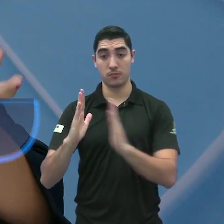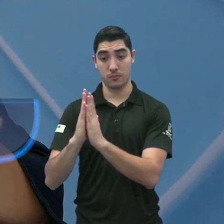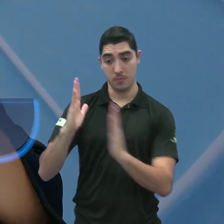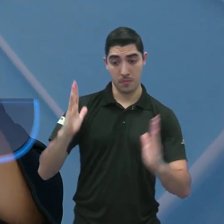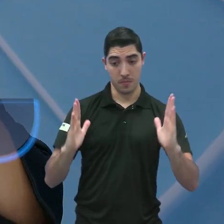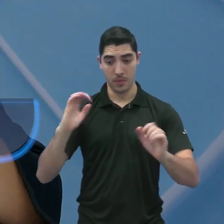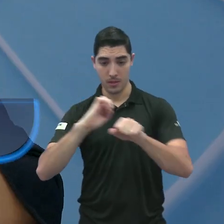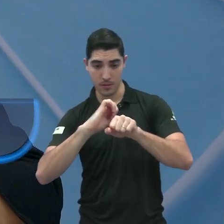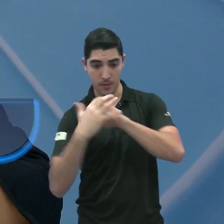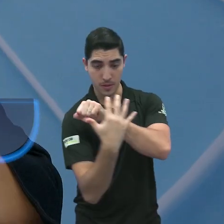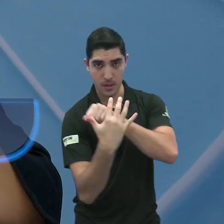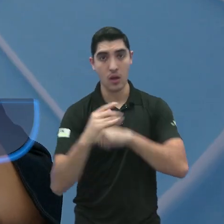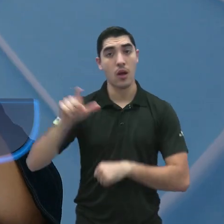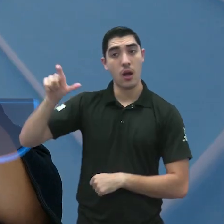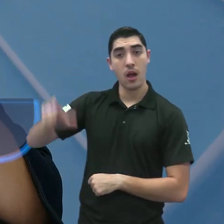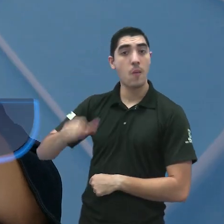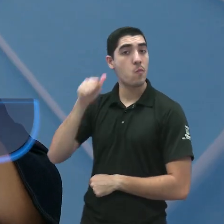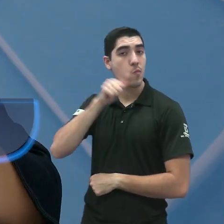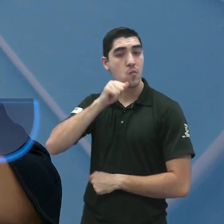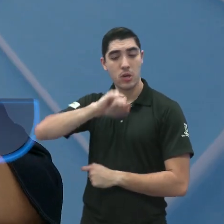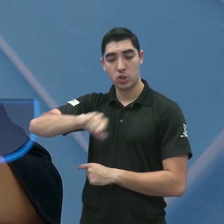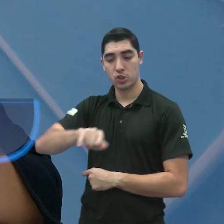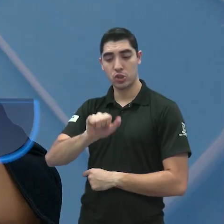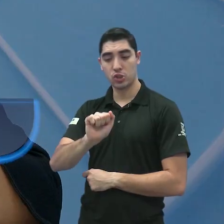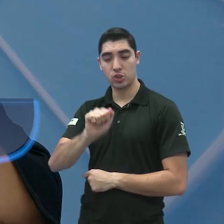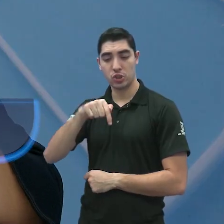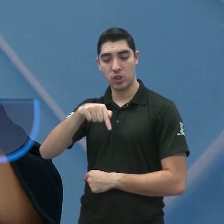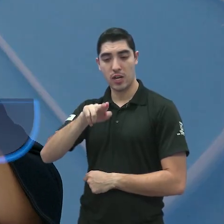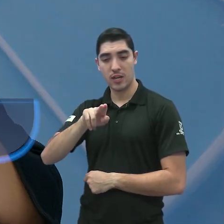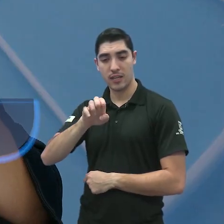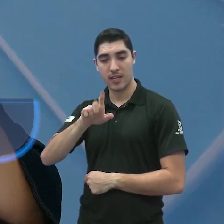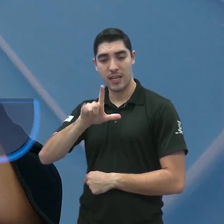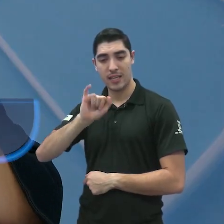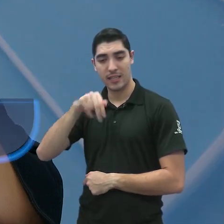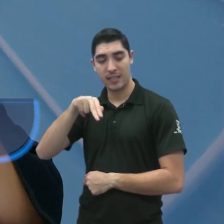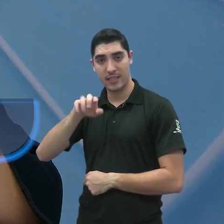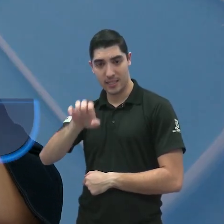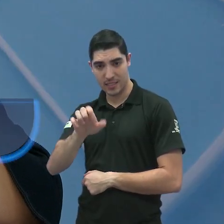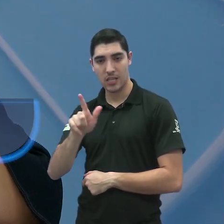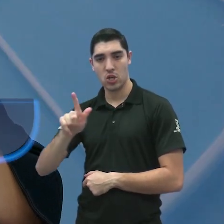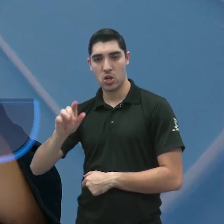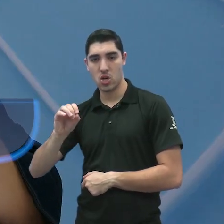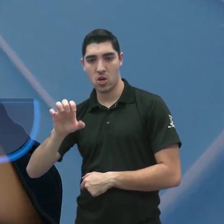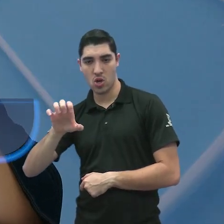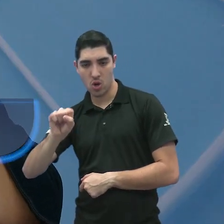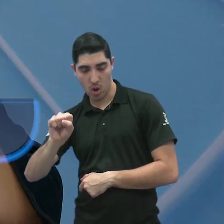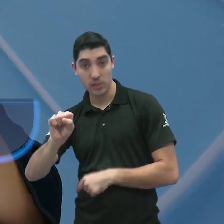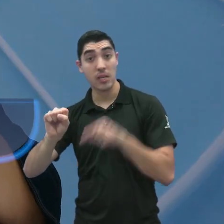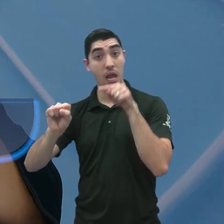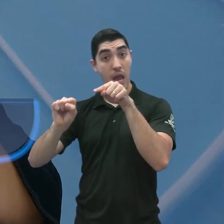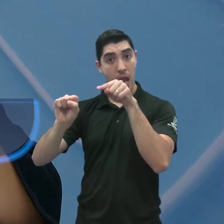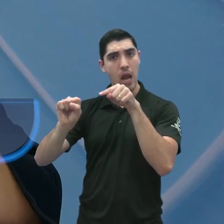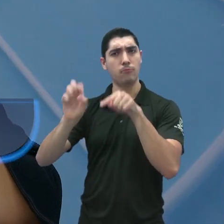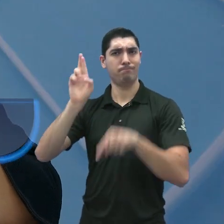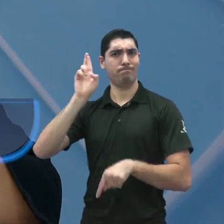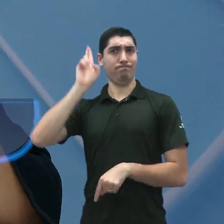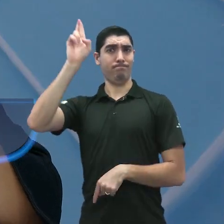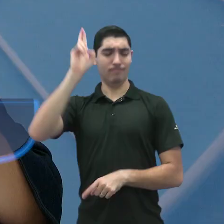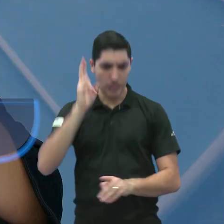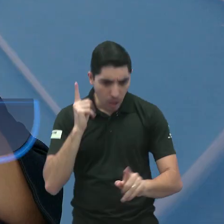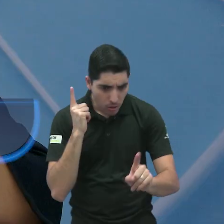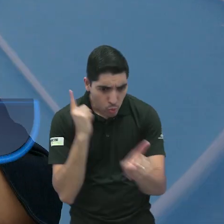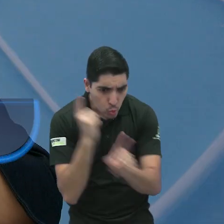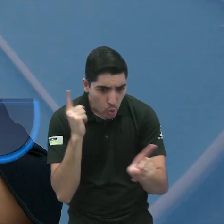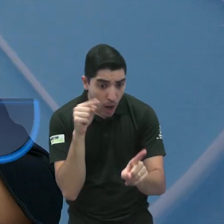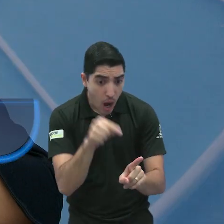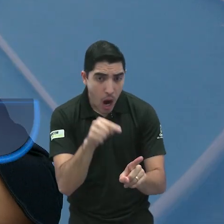Jaqueline Góes, que é biomédica, que foi a primeira mulher, né, a sequenciar o genoma do coronavírus. E foi